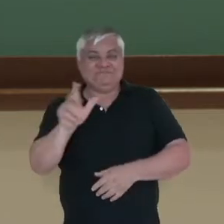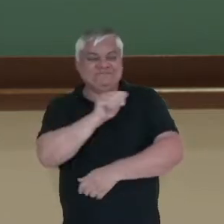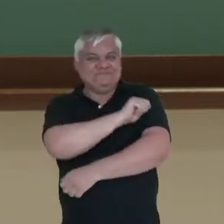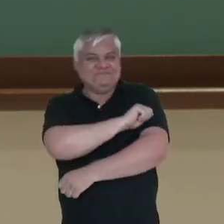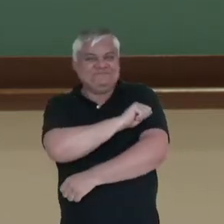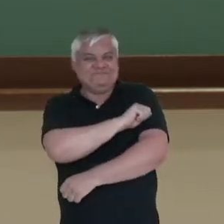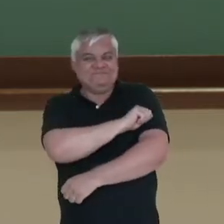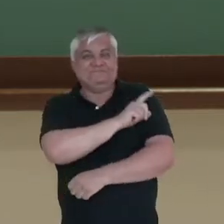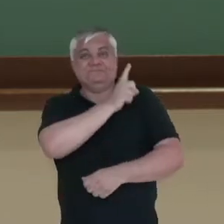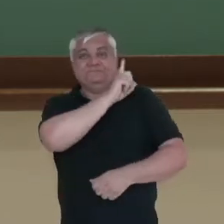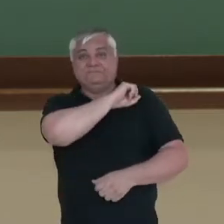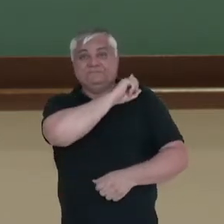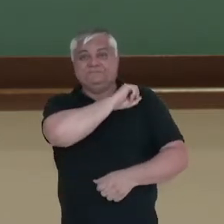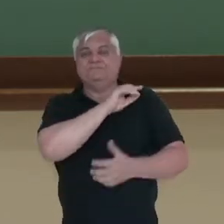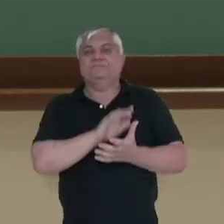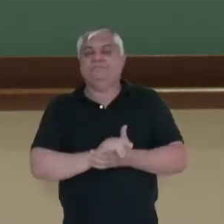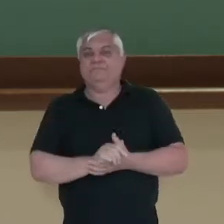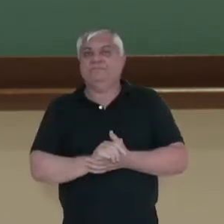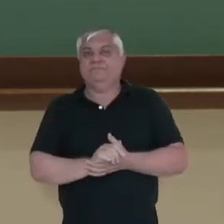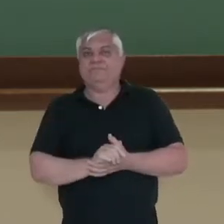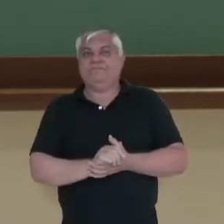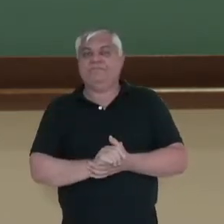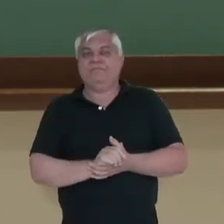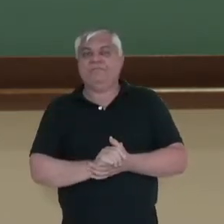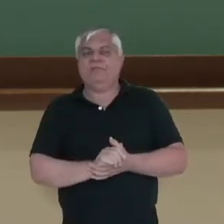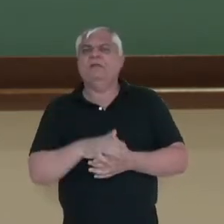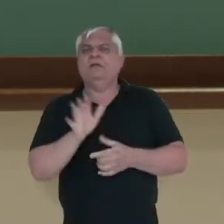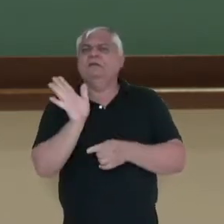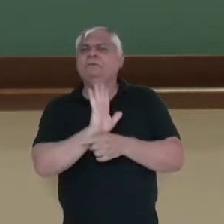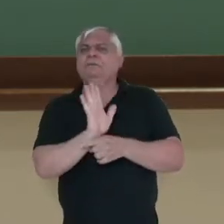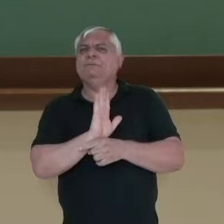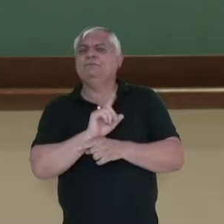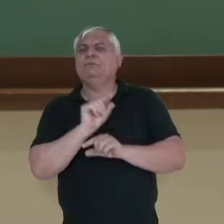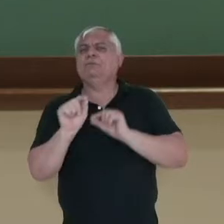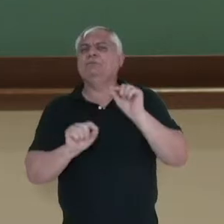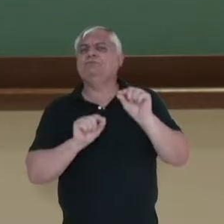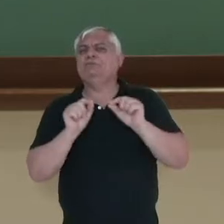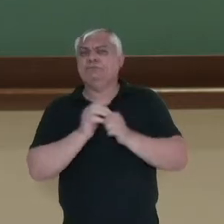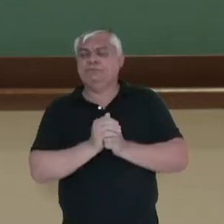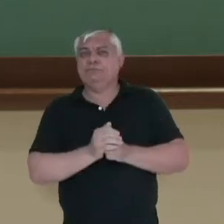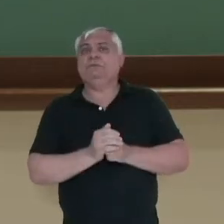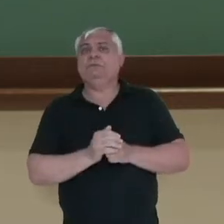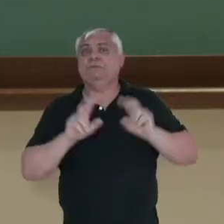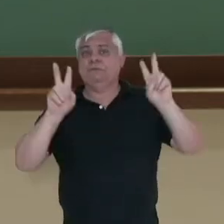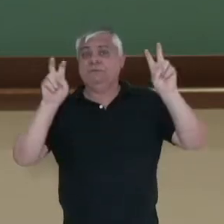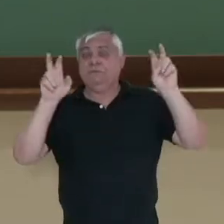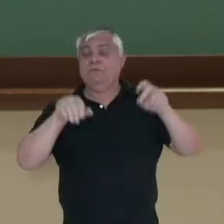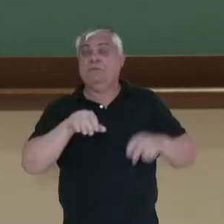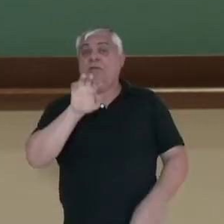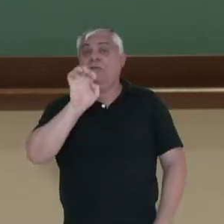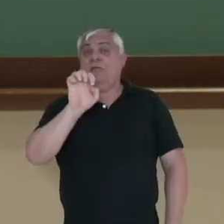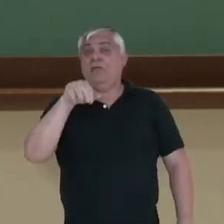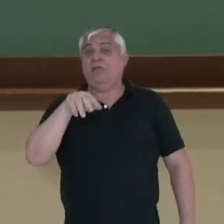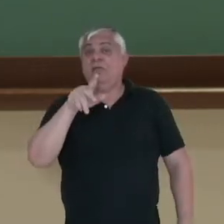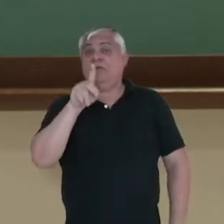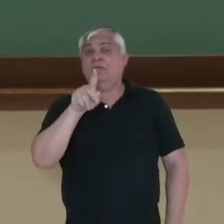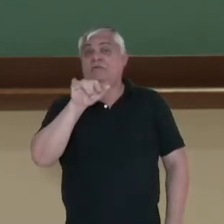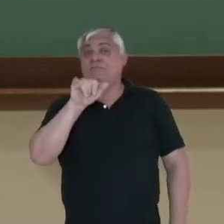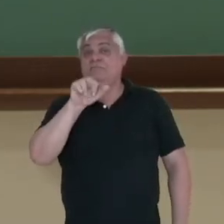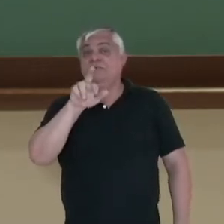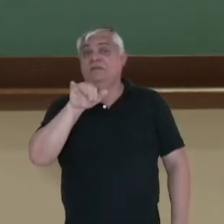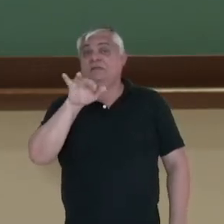estudantes da primeira série do ensino médio! Neste vídeo vamos falar sobre o empirismo em